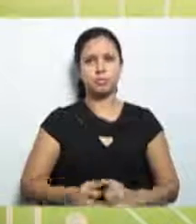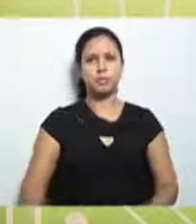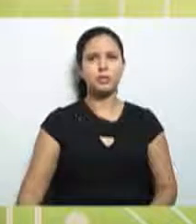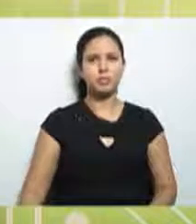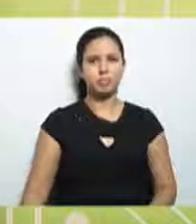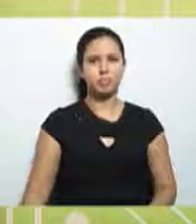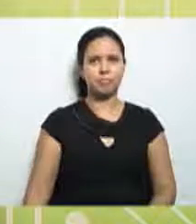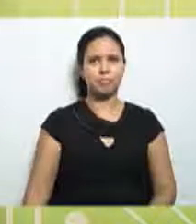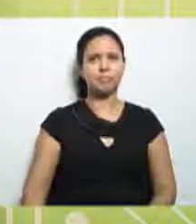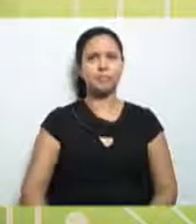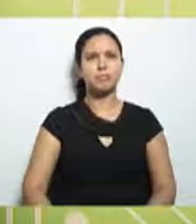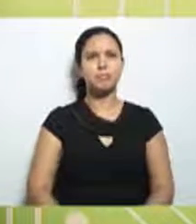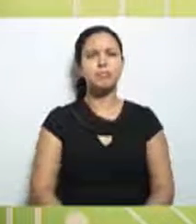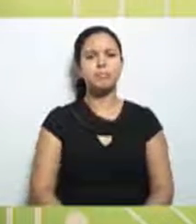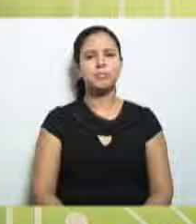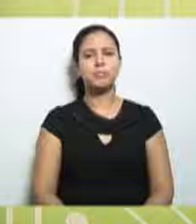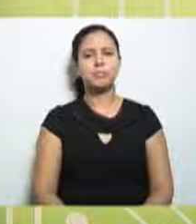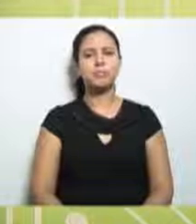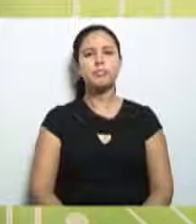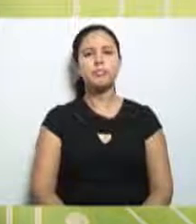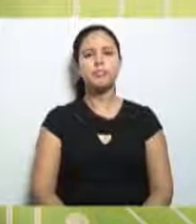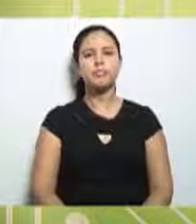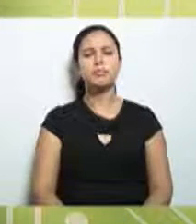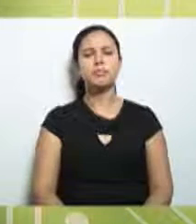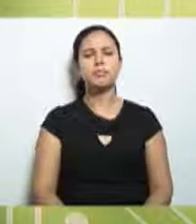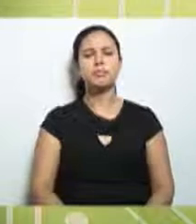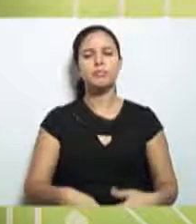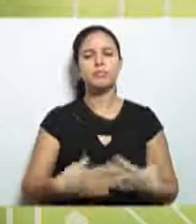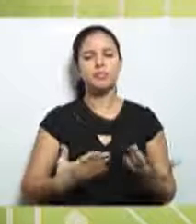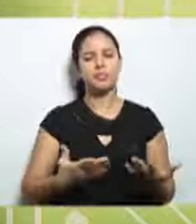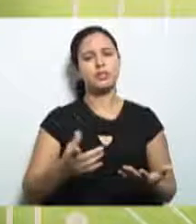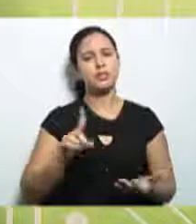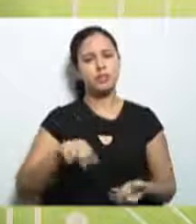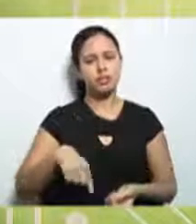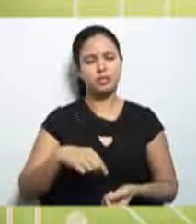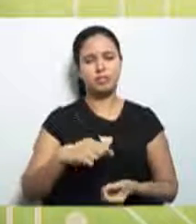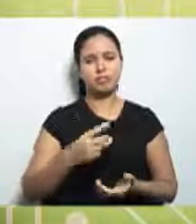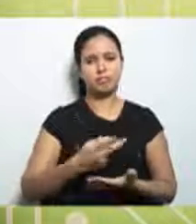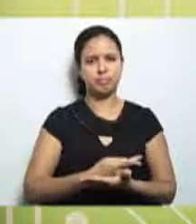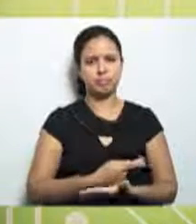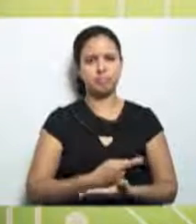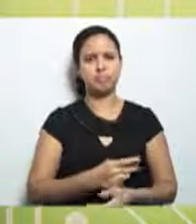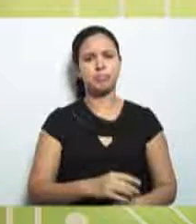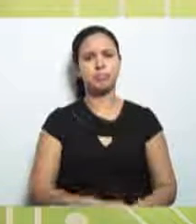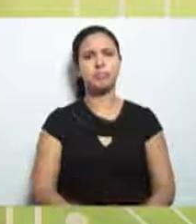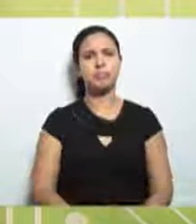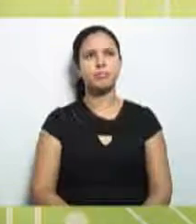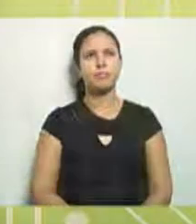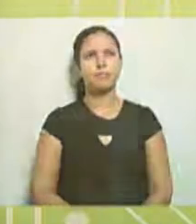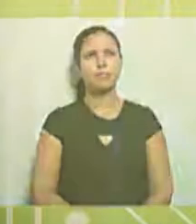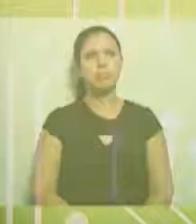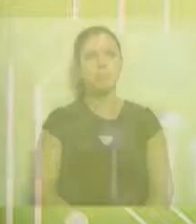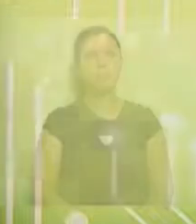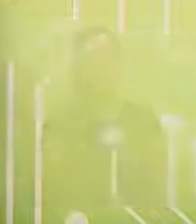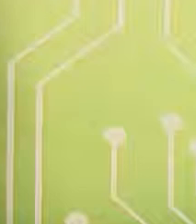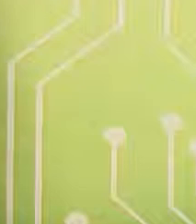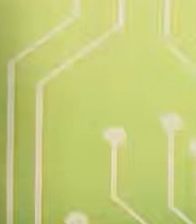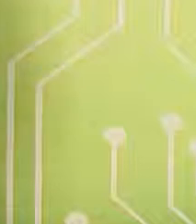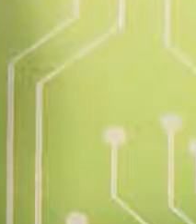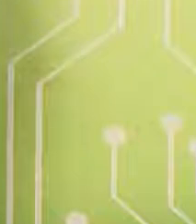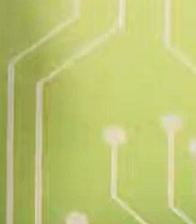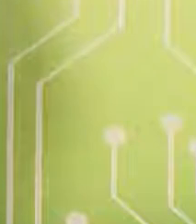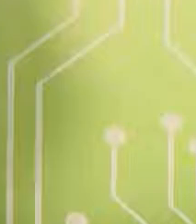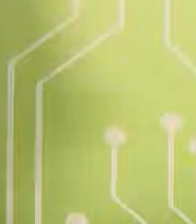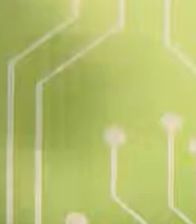em troca do dinheiro, né? E é isso que é o que acontece na sociedade hoje. Na sociedade, ela é